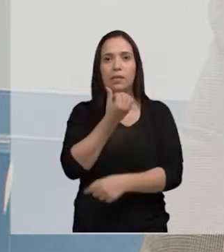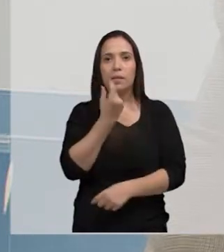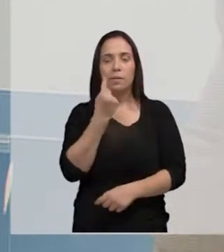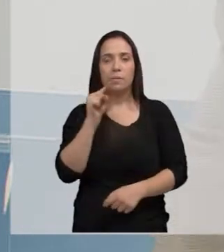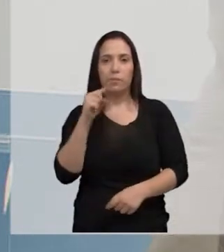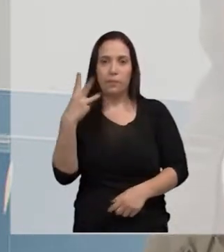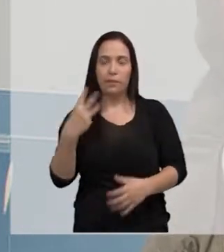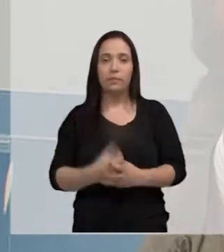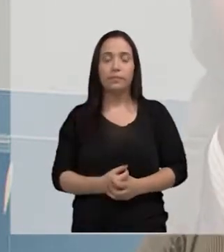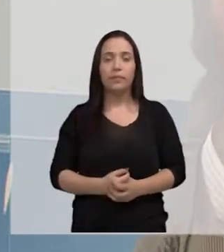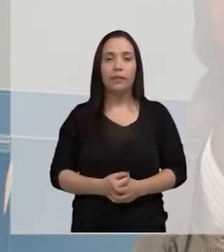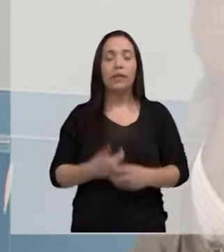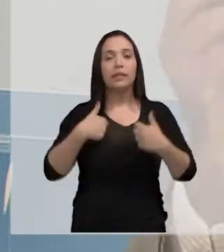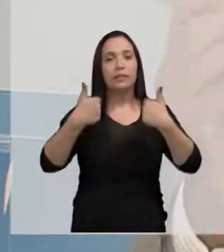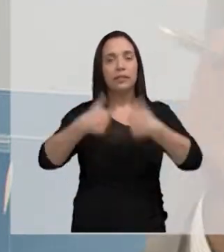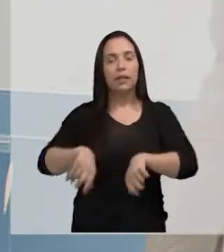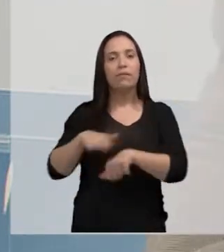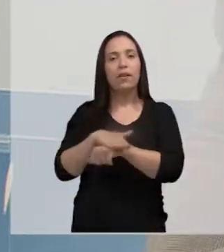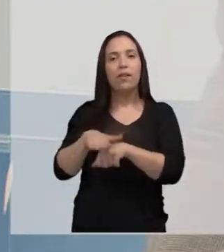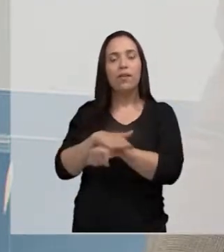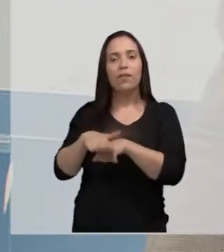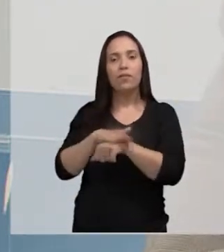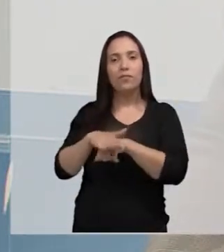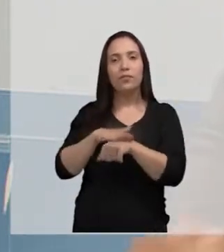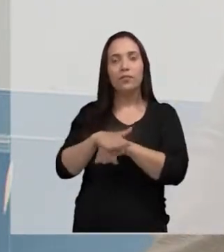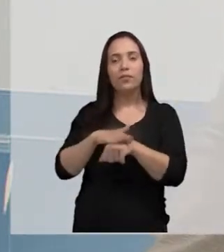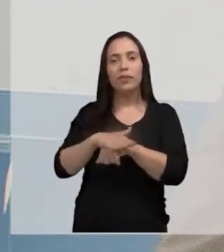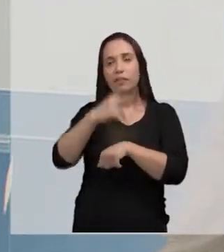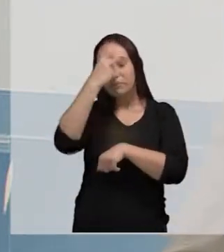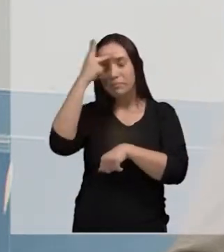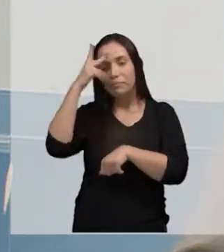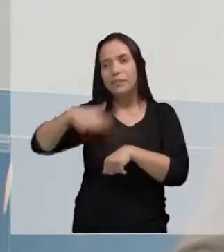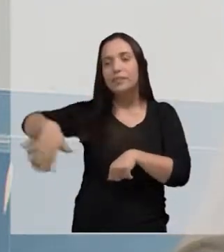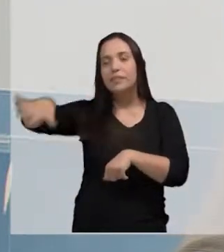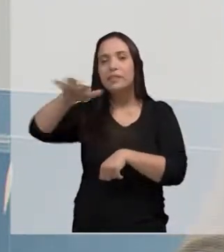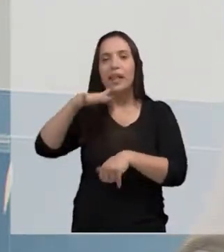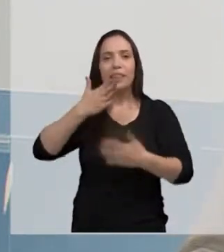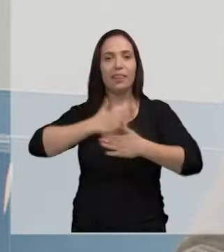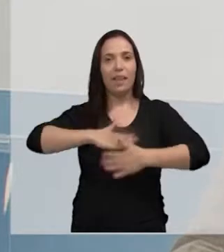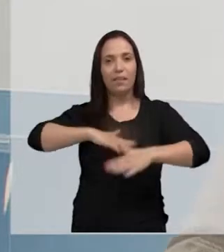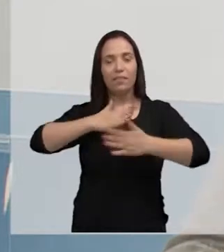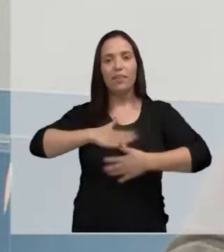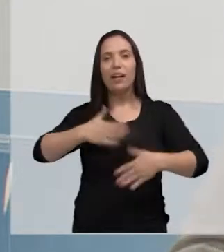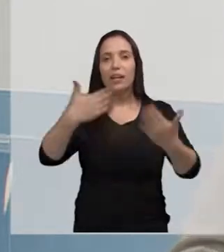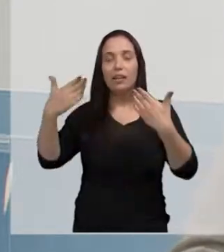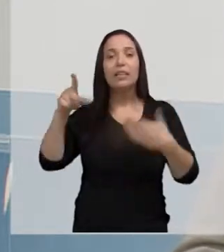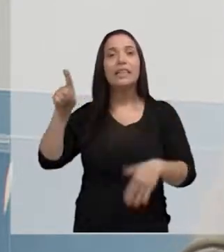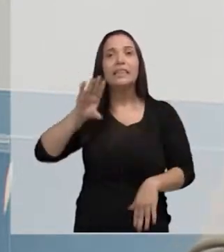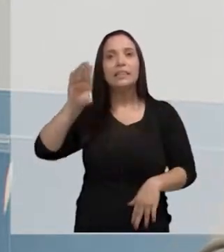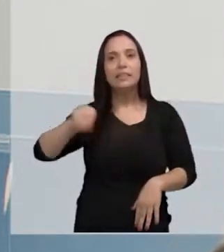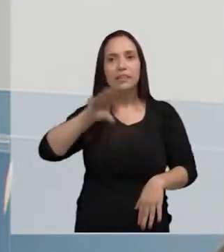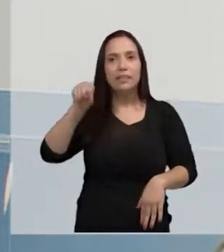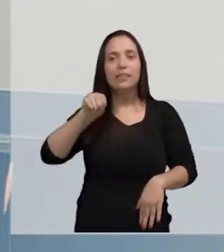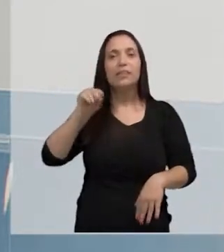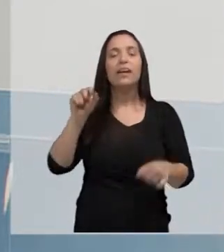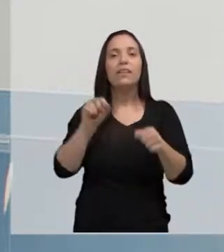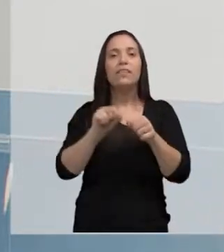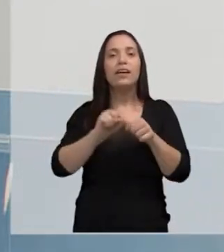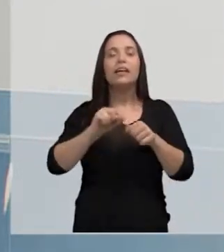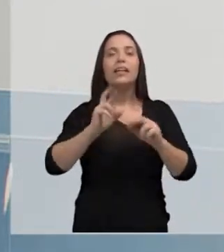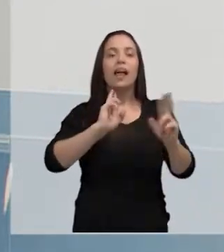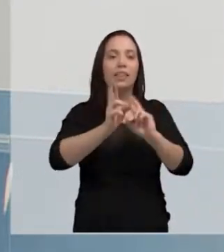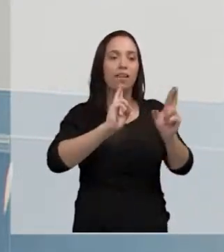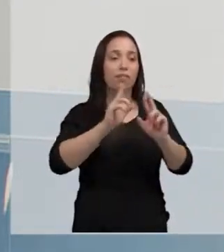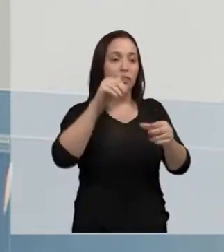canal 61.3. Eu estava conversando aqui nos bastidores aqui do intervalo do nosso programa, que o Ciro fez um movimento lá na hora que estava